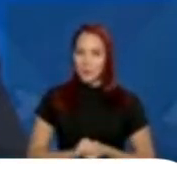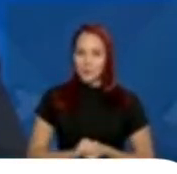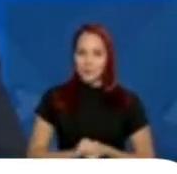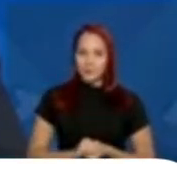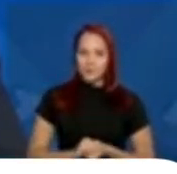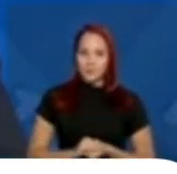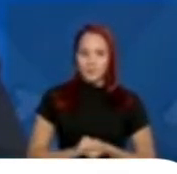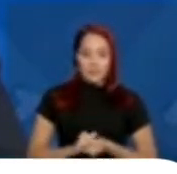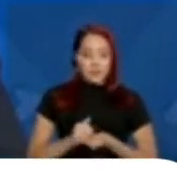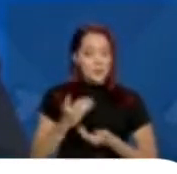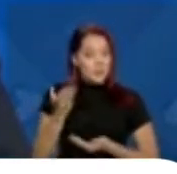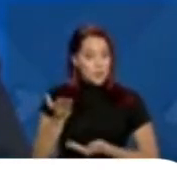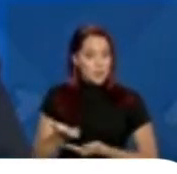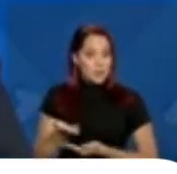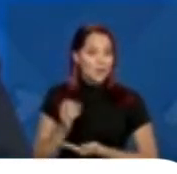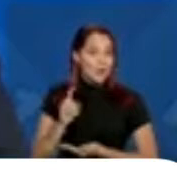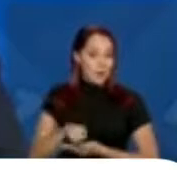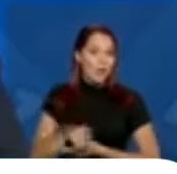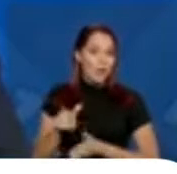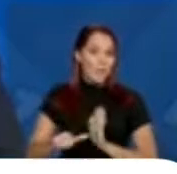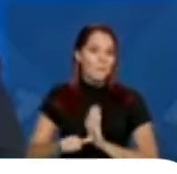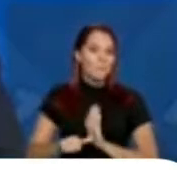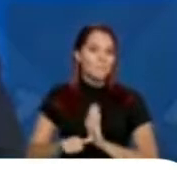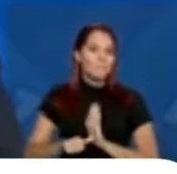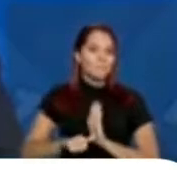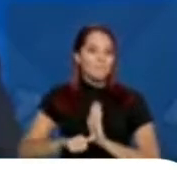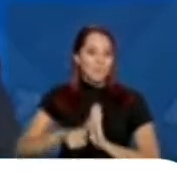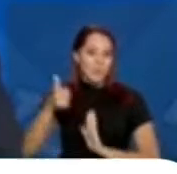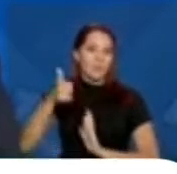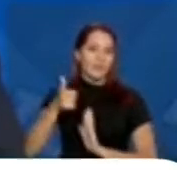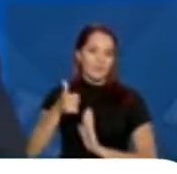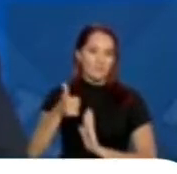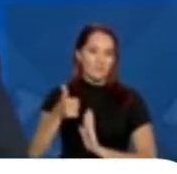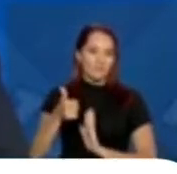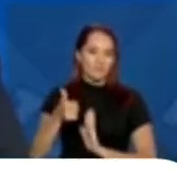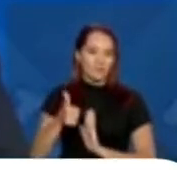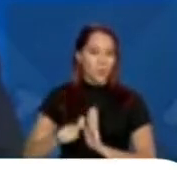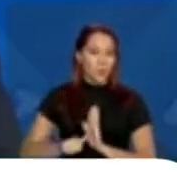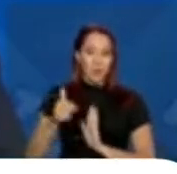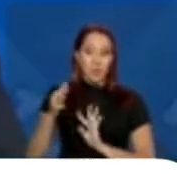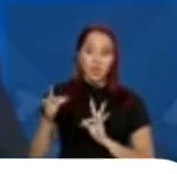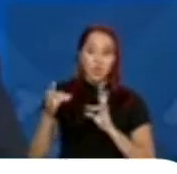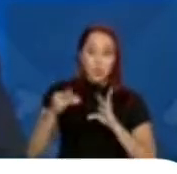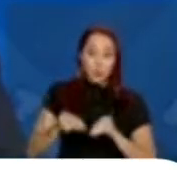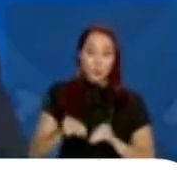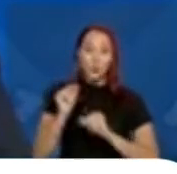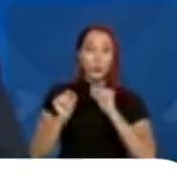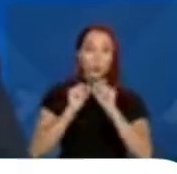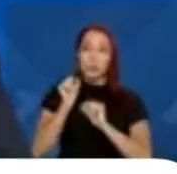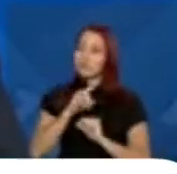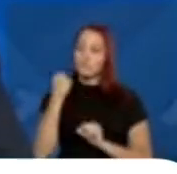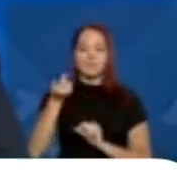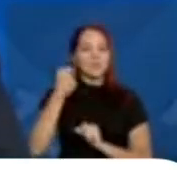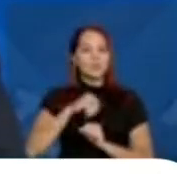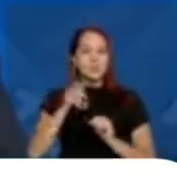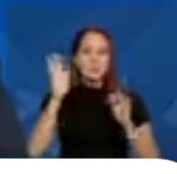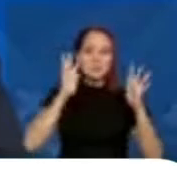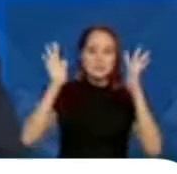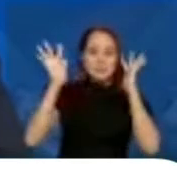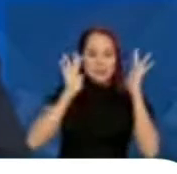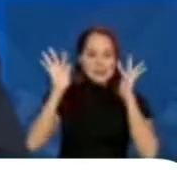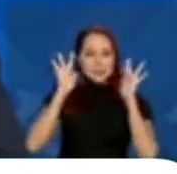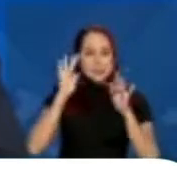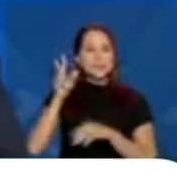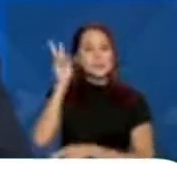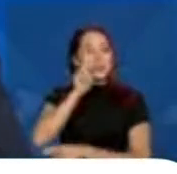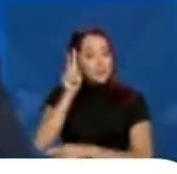E isso é a primeira premissa do que nós temos que pensar. Lembro